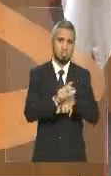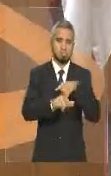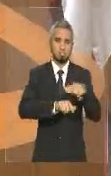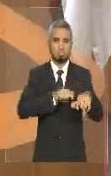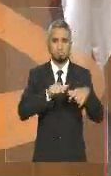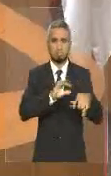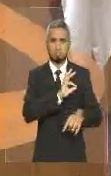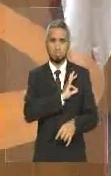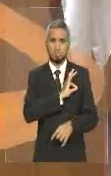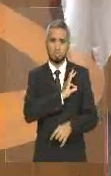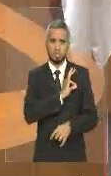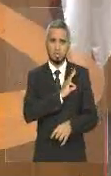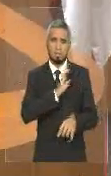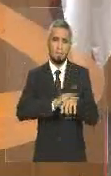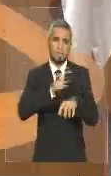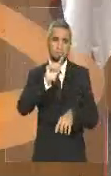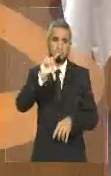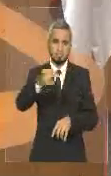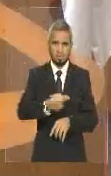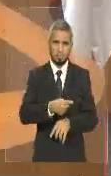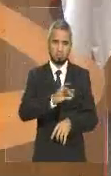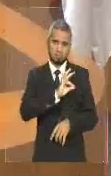policiais contratados.